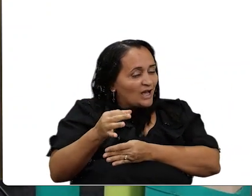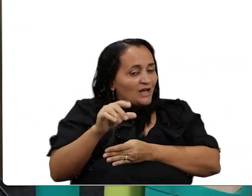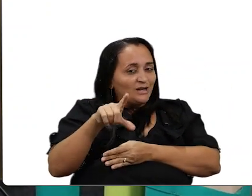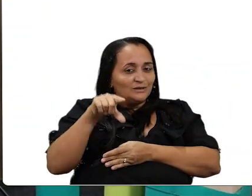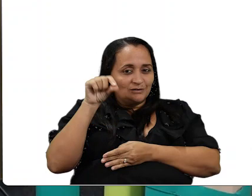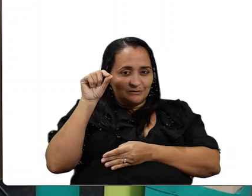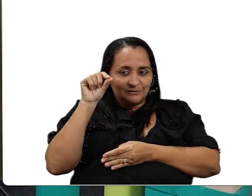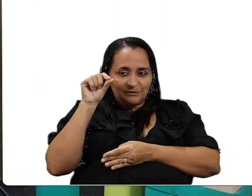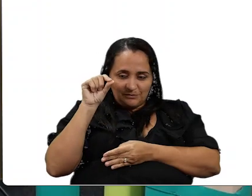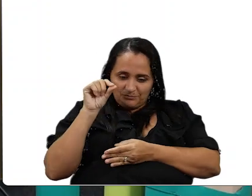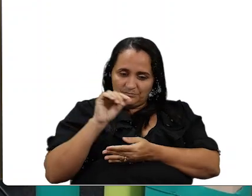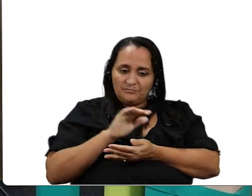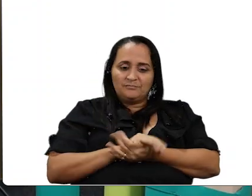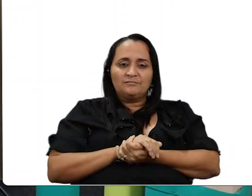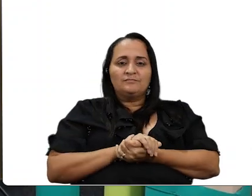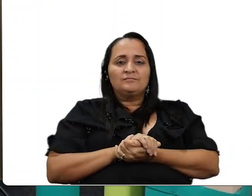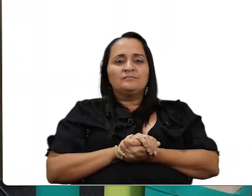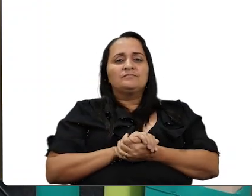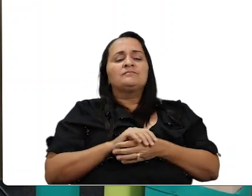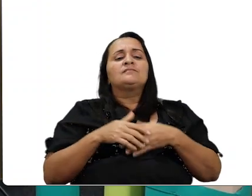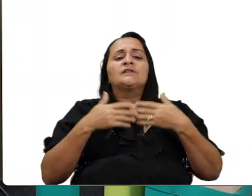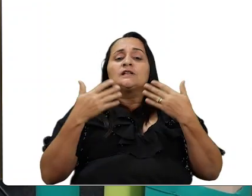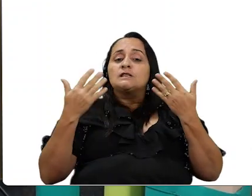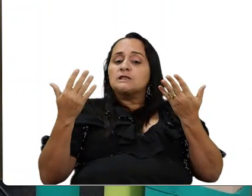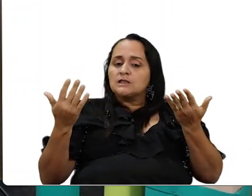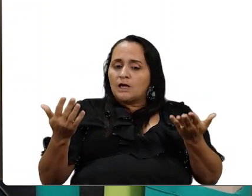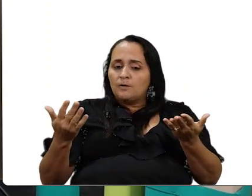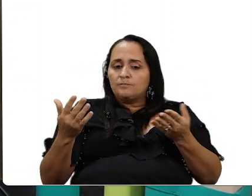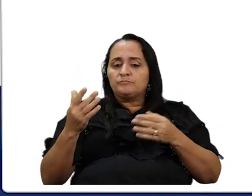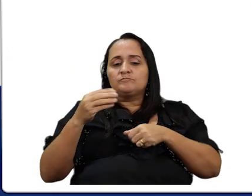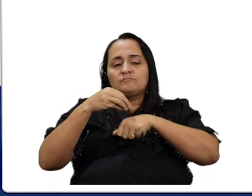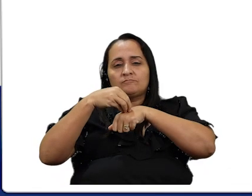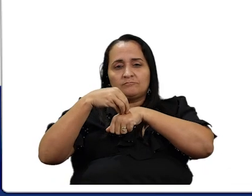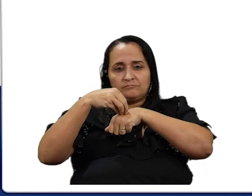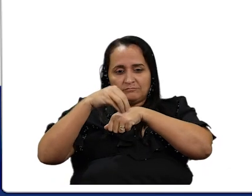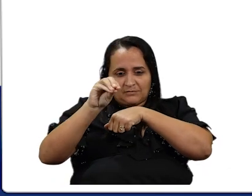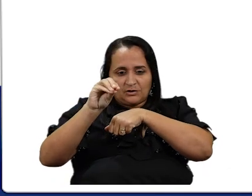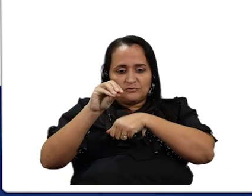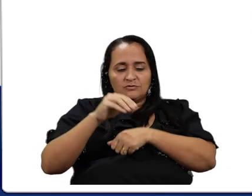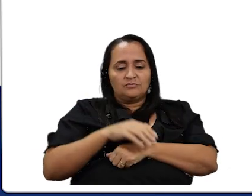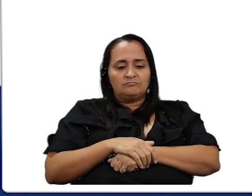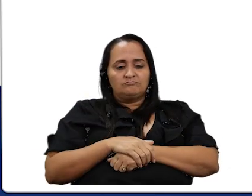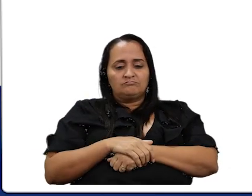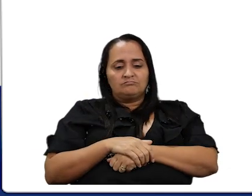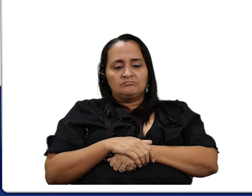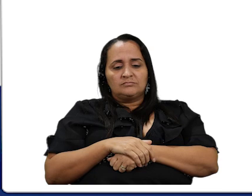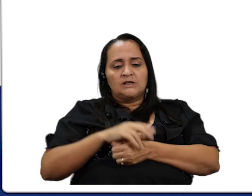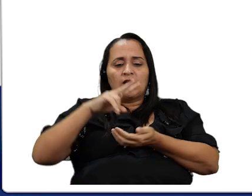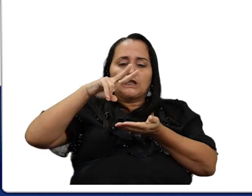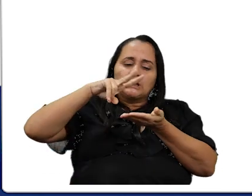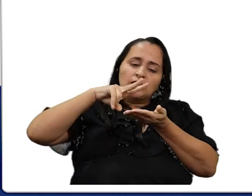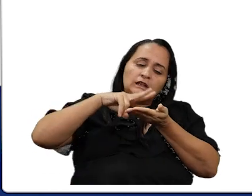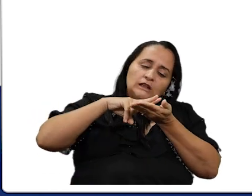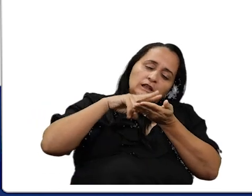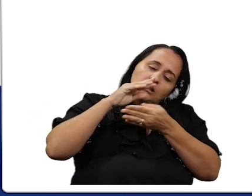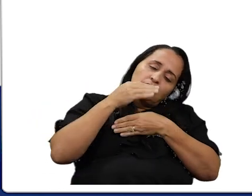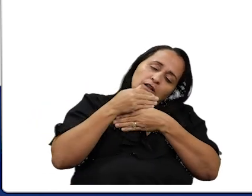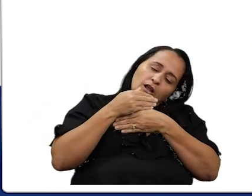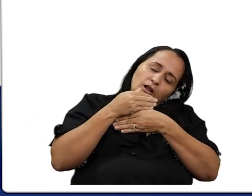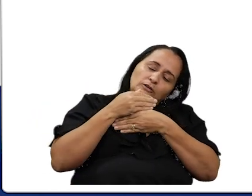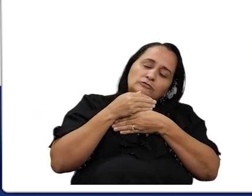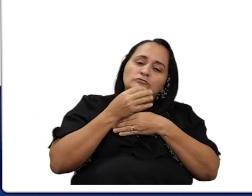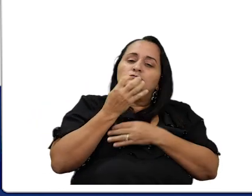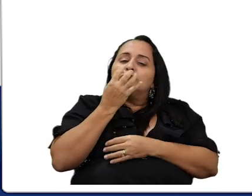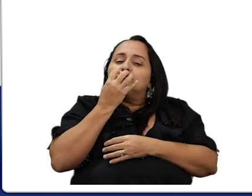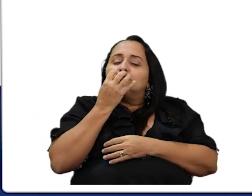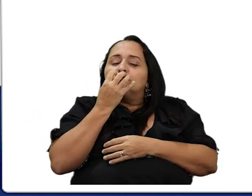Então, vou continuar com a dica. Essa palavra aqui, essa frase, deitado no chão, é uma dica valiosa